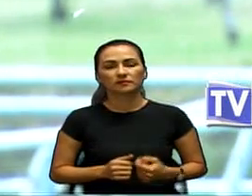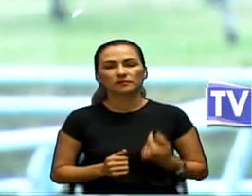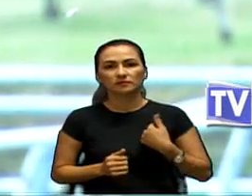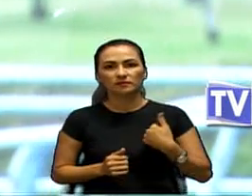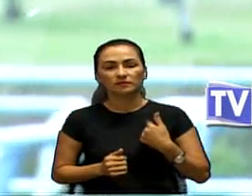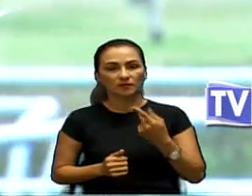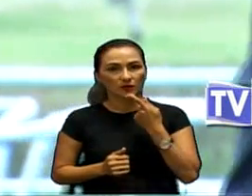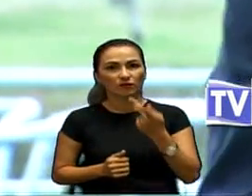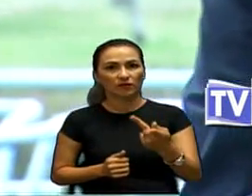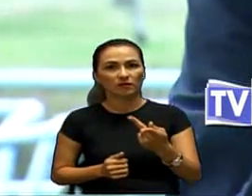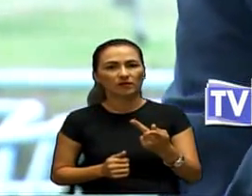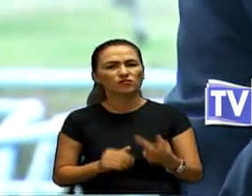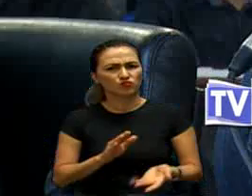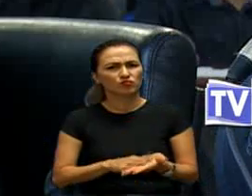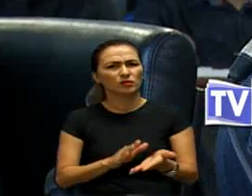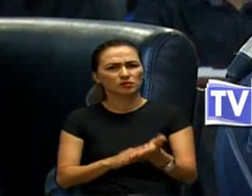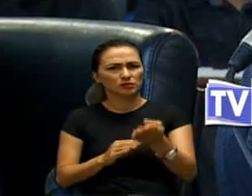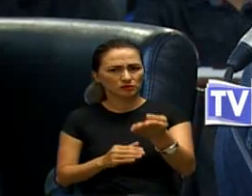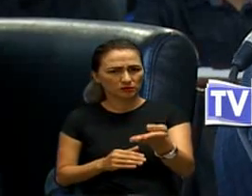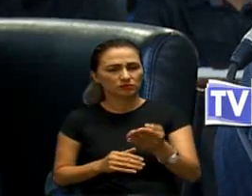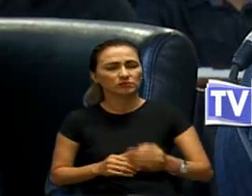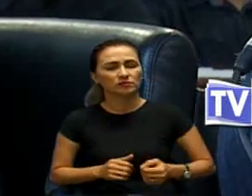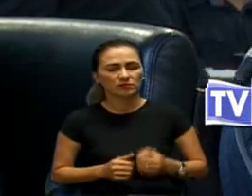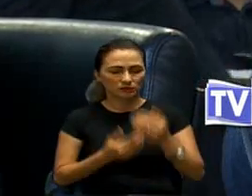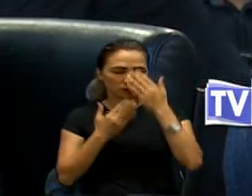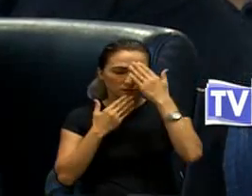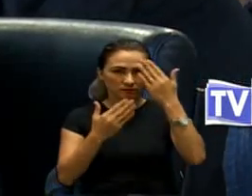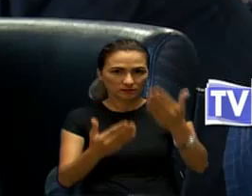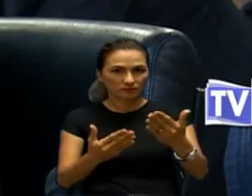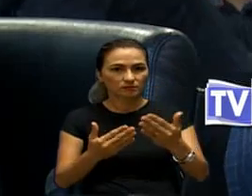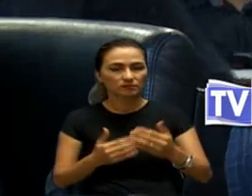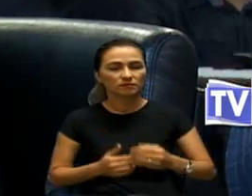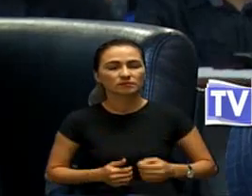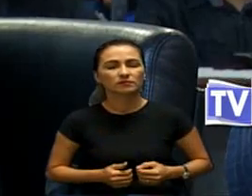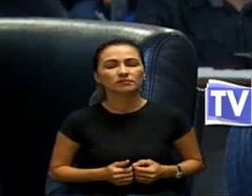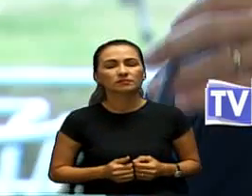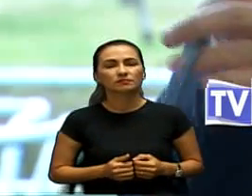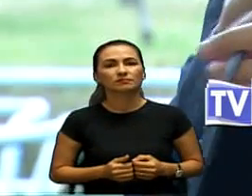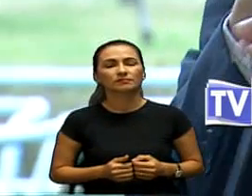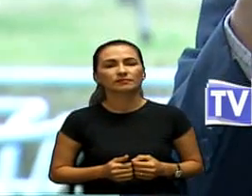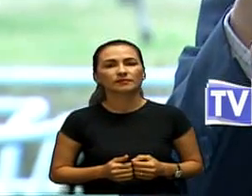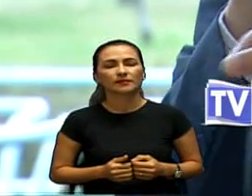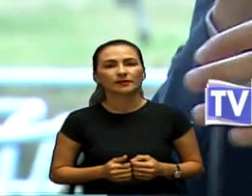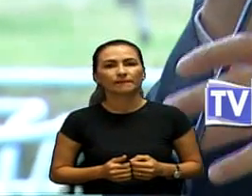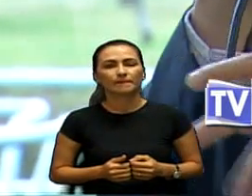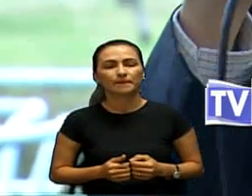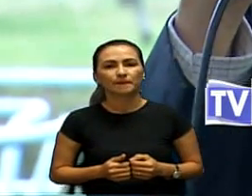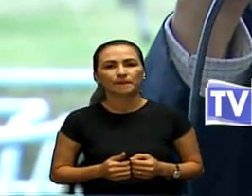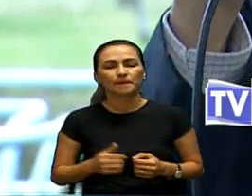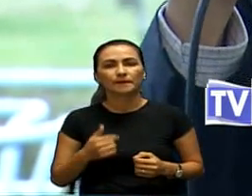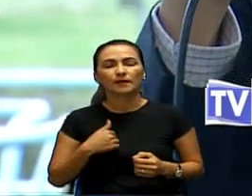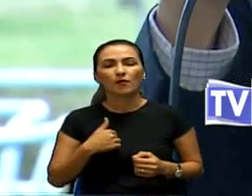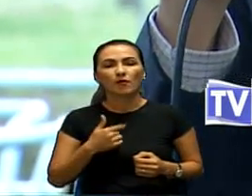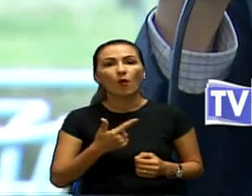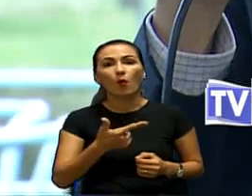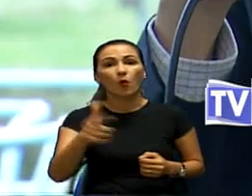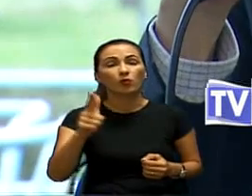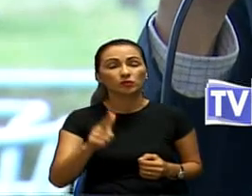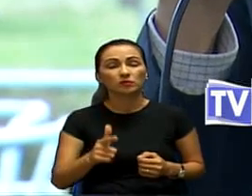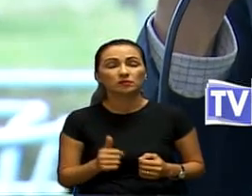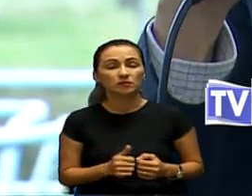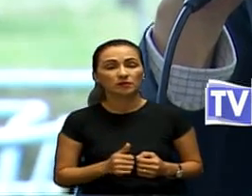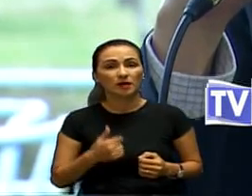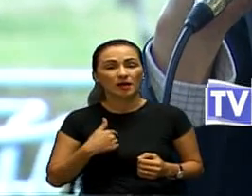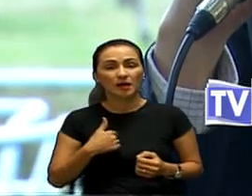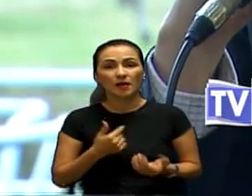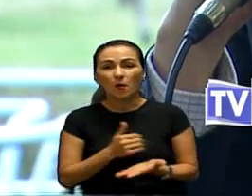presidente... Parabéns, viu, doutor? Eu que agradeço ao senhor. Muito obrigado. Senhor presidente... Por fim, uma bandeira que eu defendo desde o meu primeiro dia